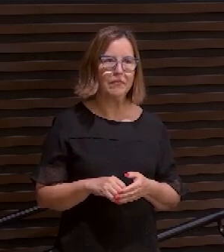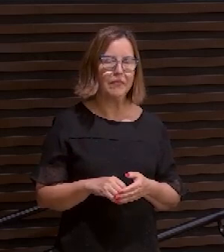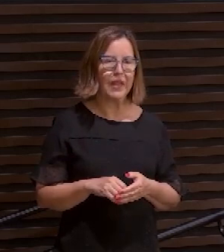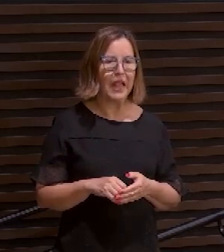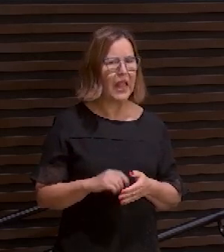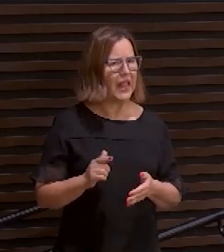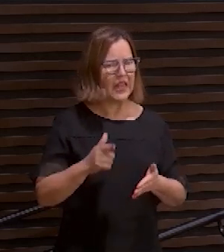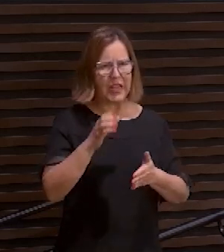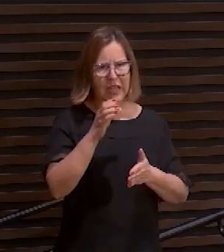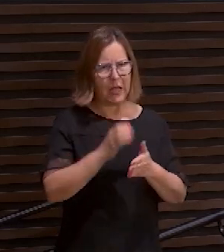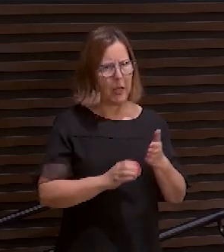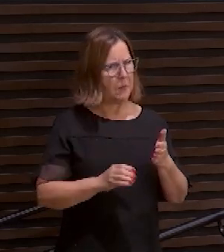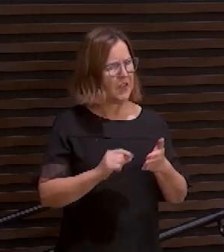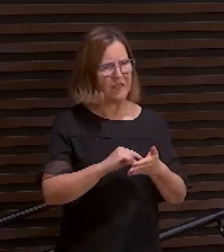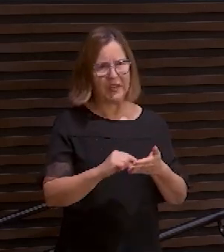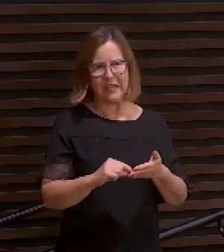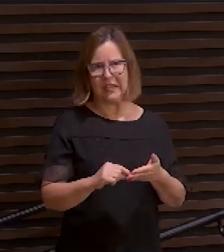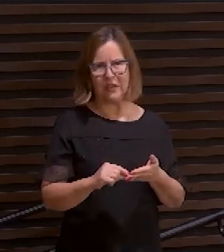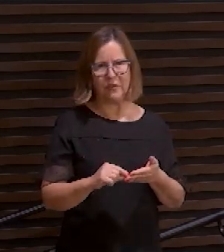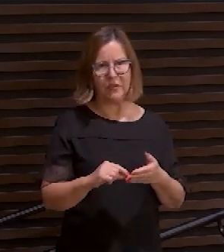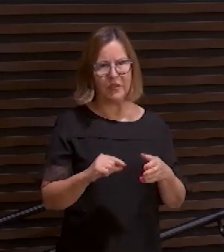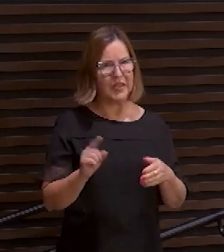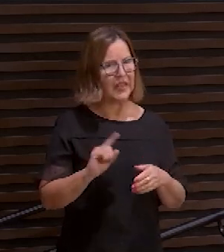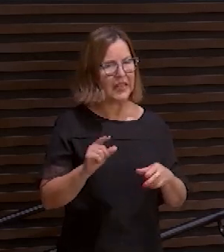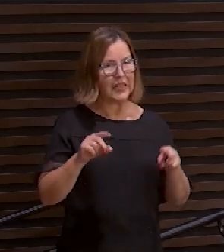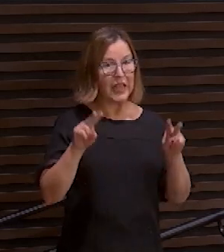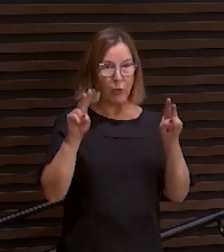nem os versículos, nem os títulos